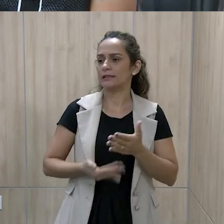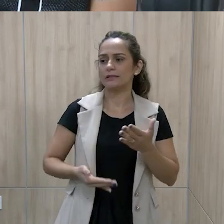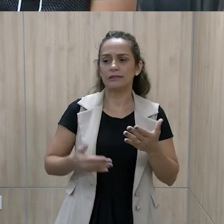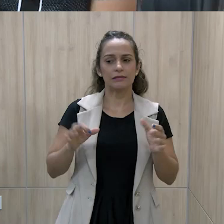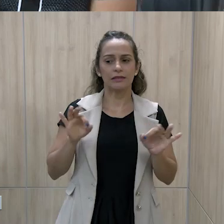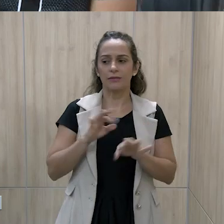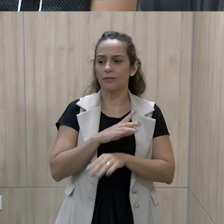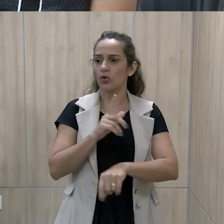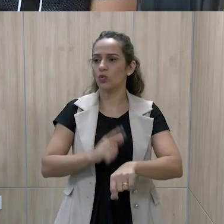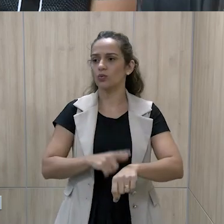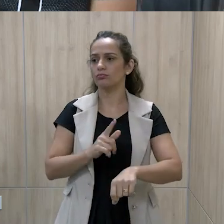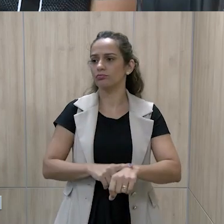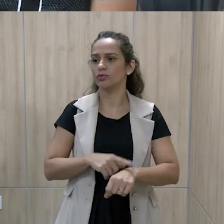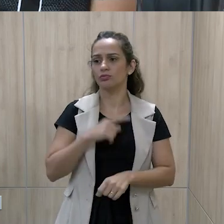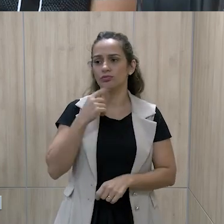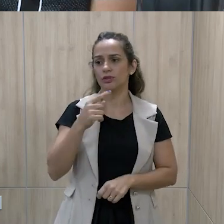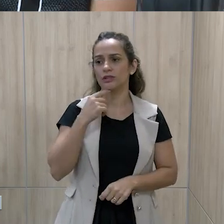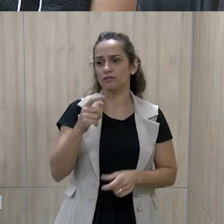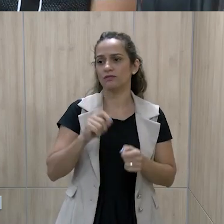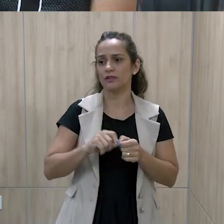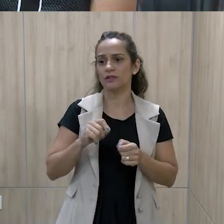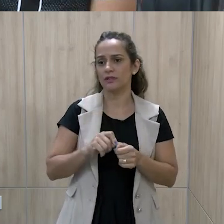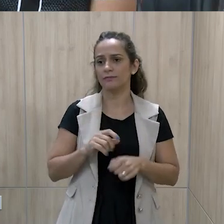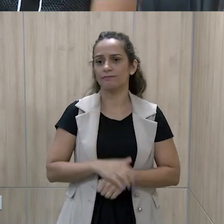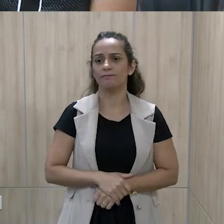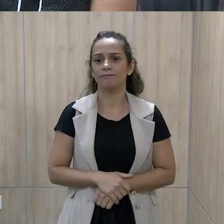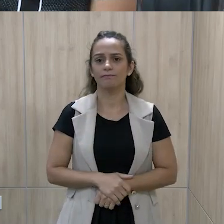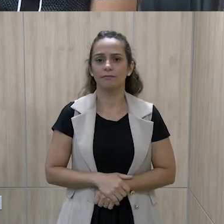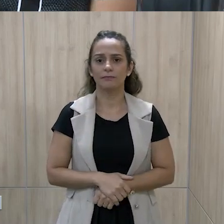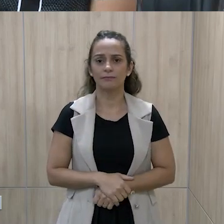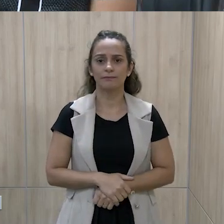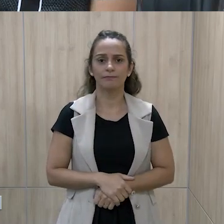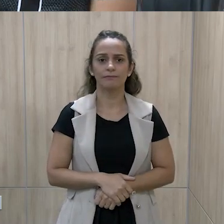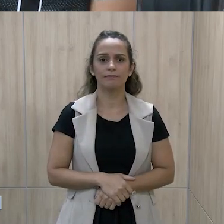a gente perdeu a conexão acaba o quórum